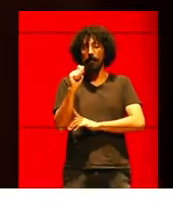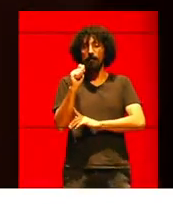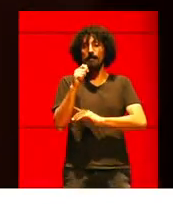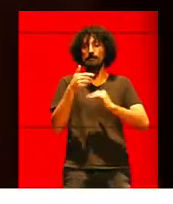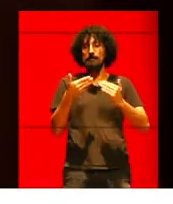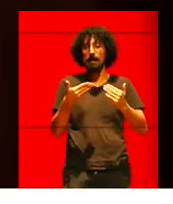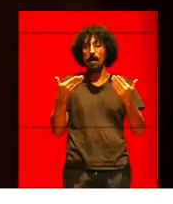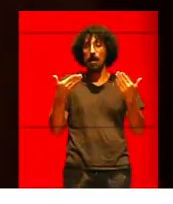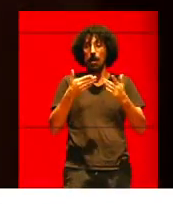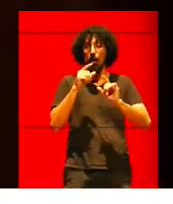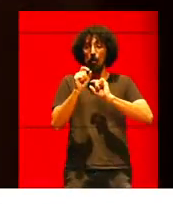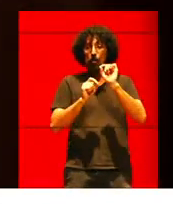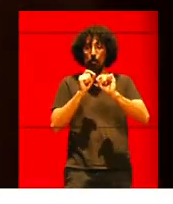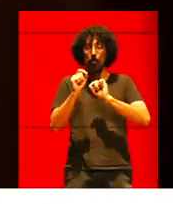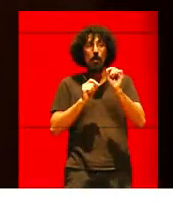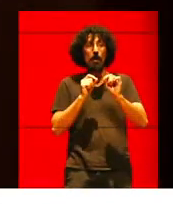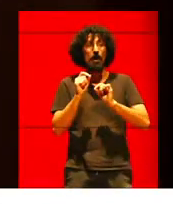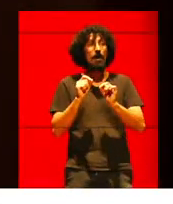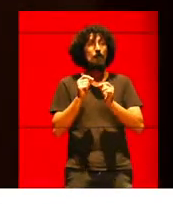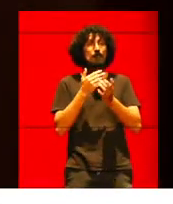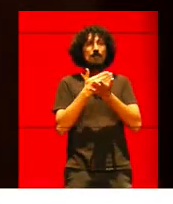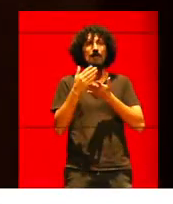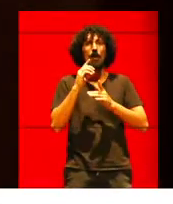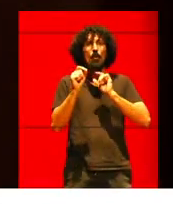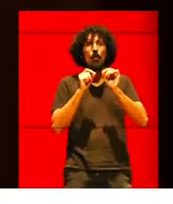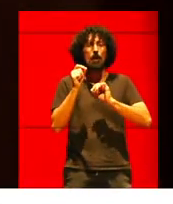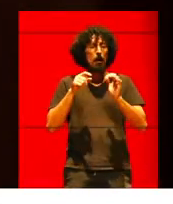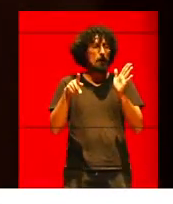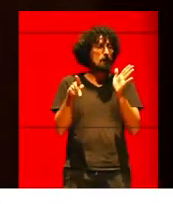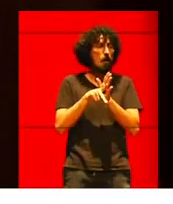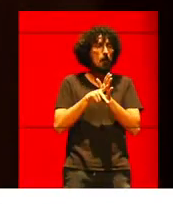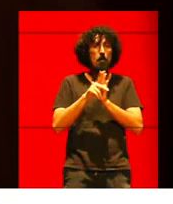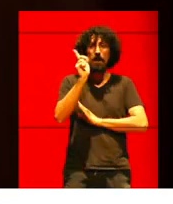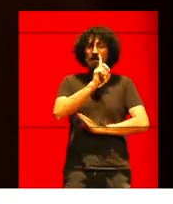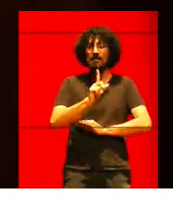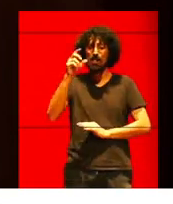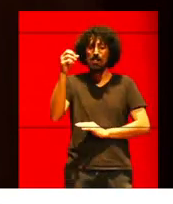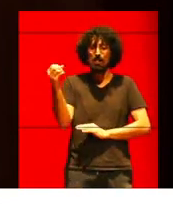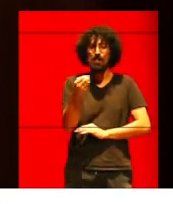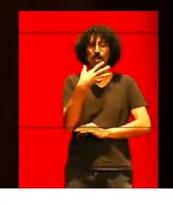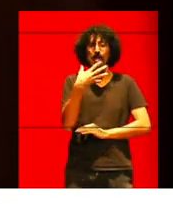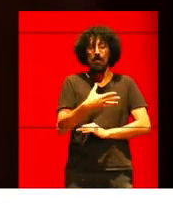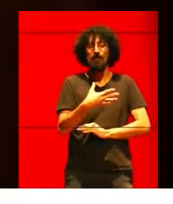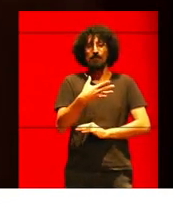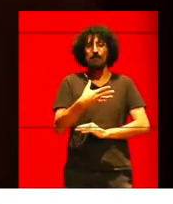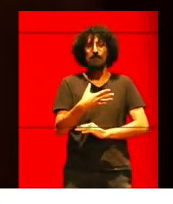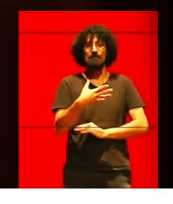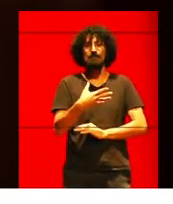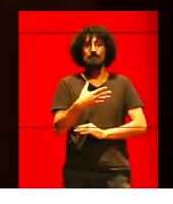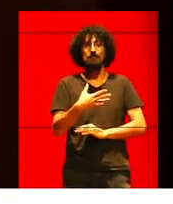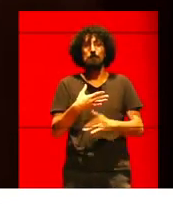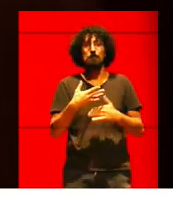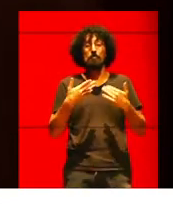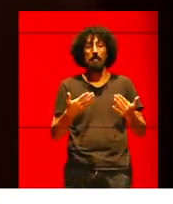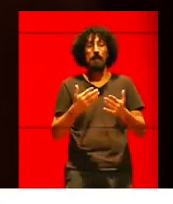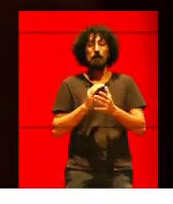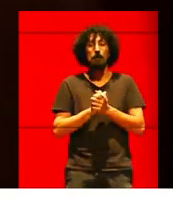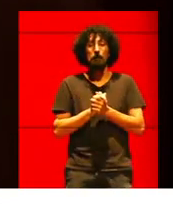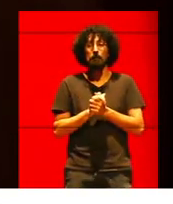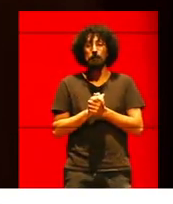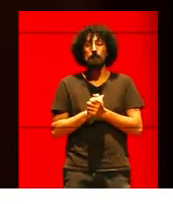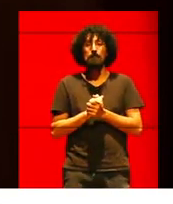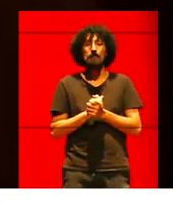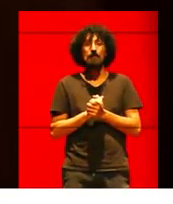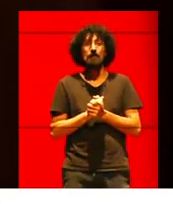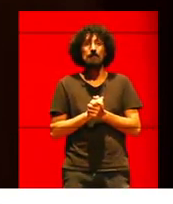acabou. Parou de imitar os caras. Vamos fazer uma antropofagia literária. Bebe a cultura lá de fora, come, luta e joga pro